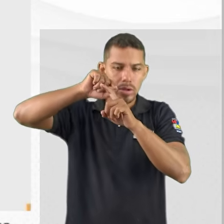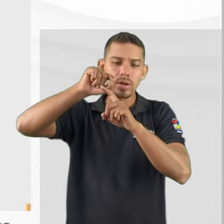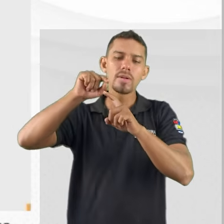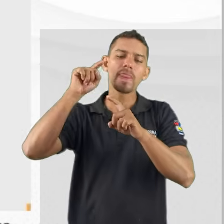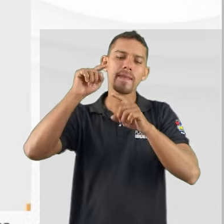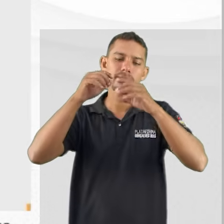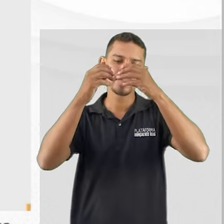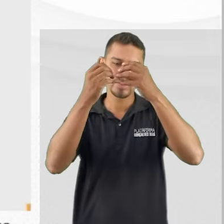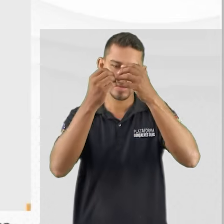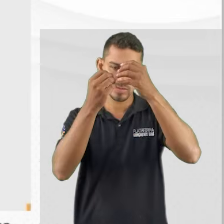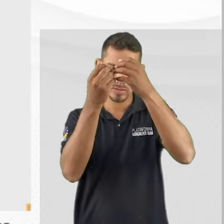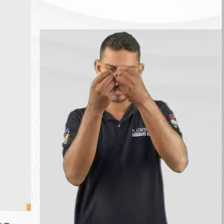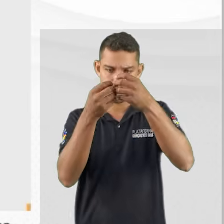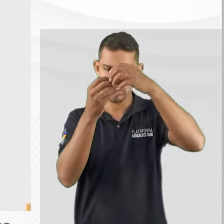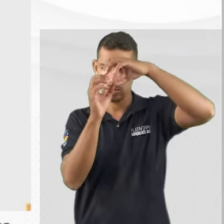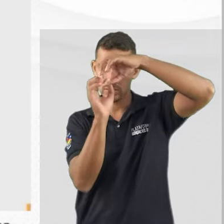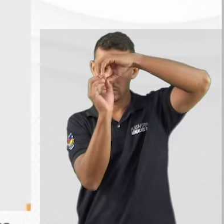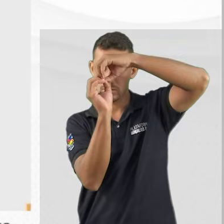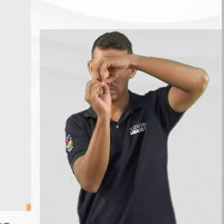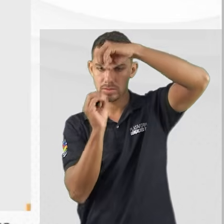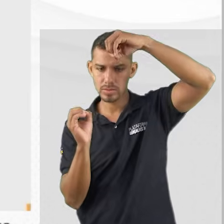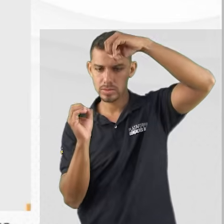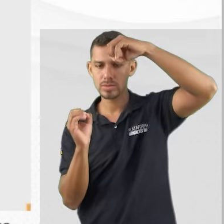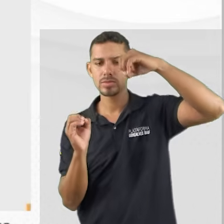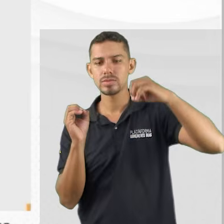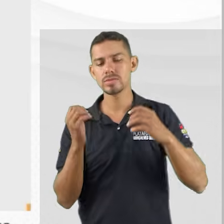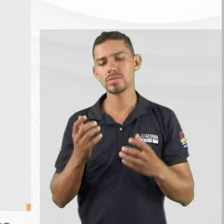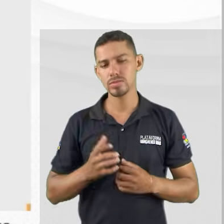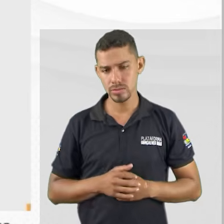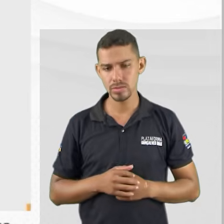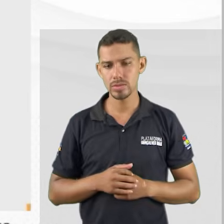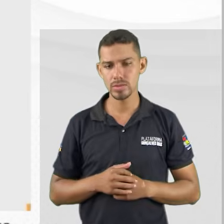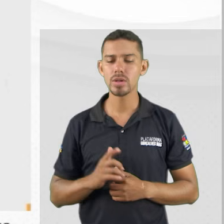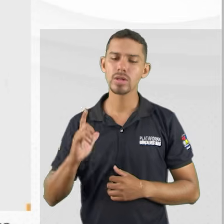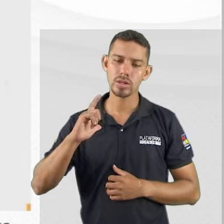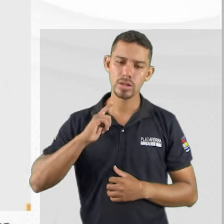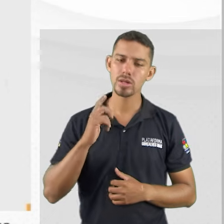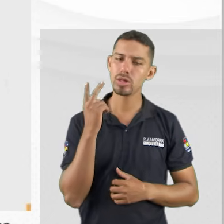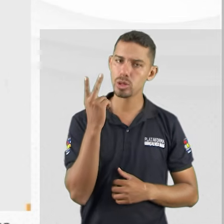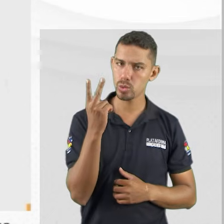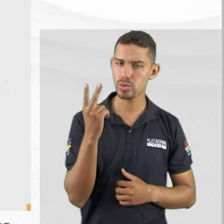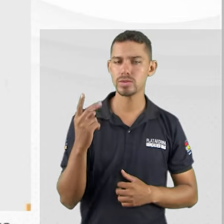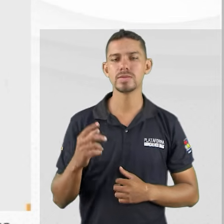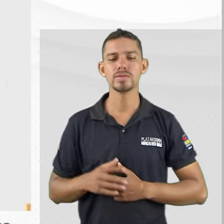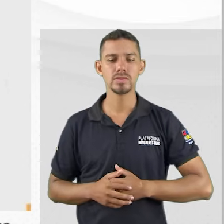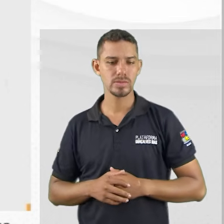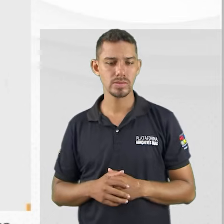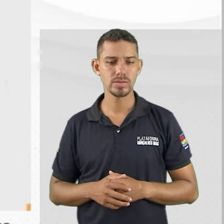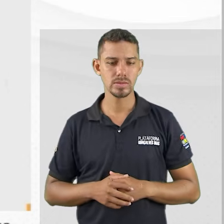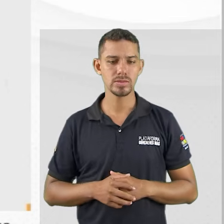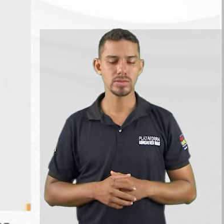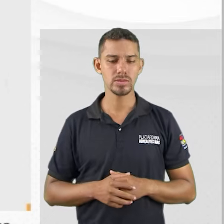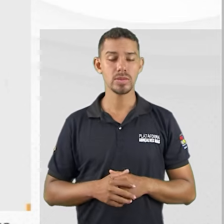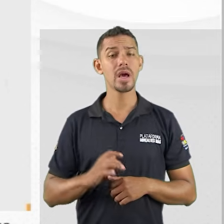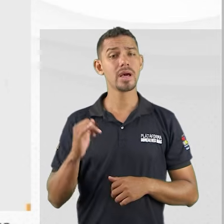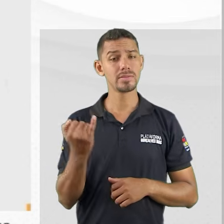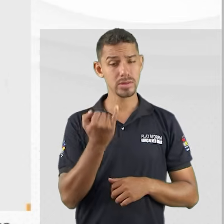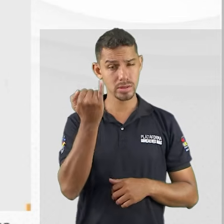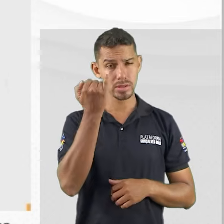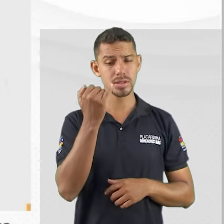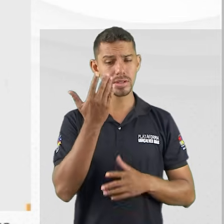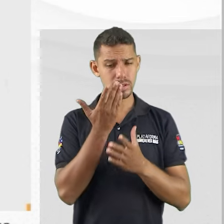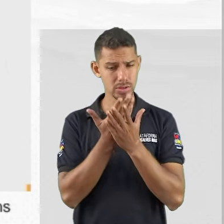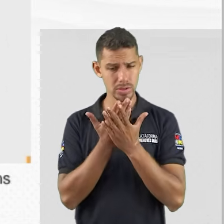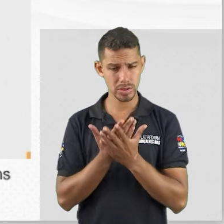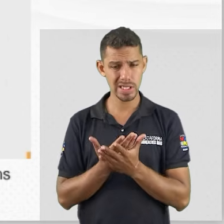irmã dessa cromátide irmã, tá? E aí sim, eu terei 2 cromossomos, tá? É muito importante a gente